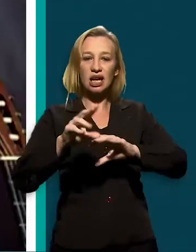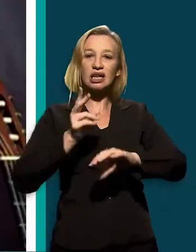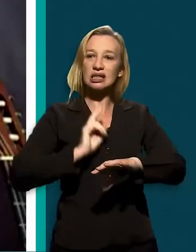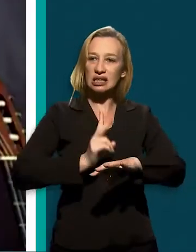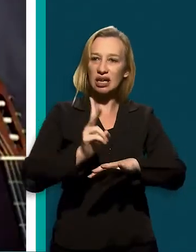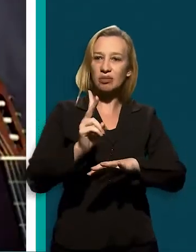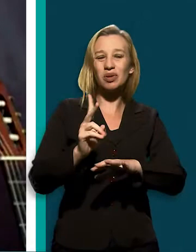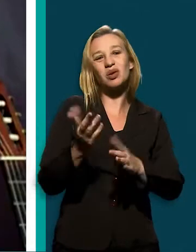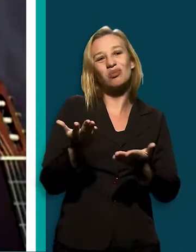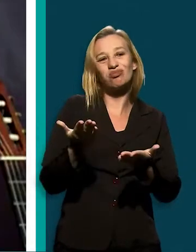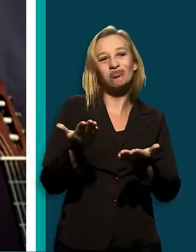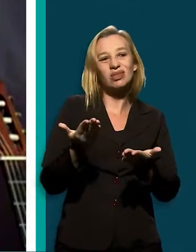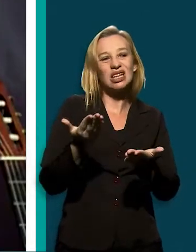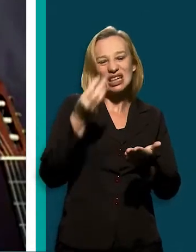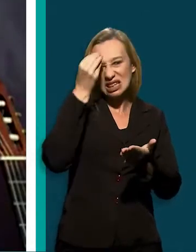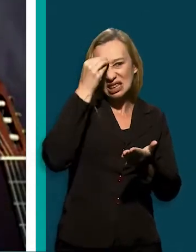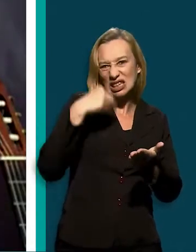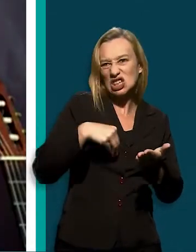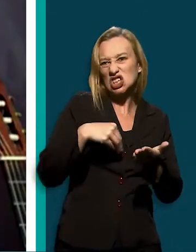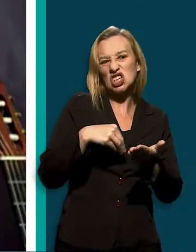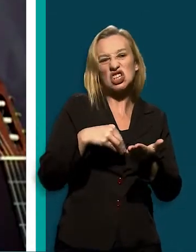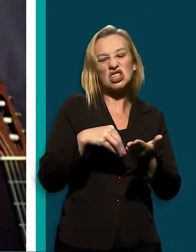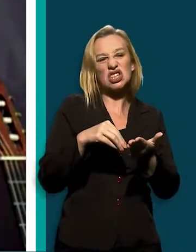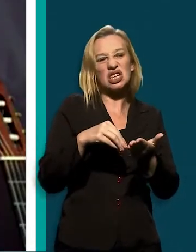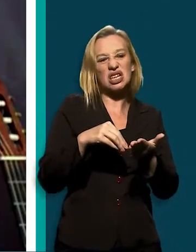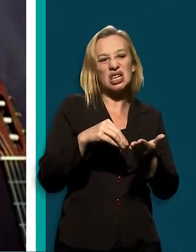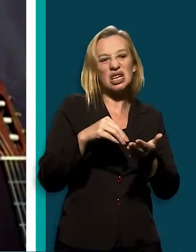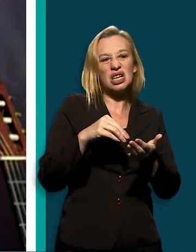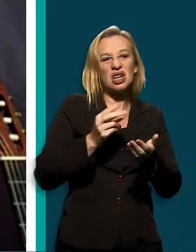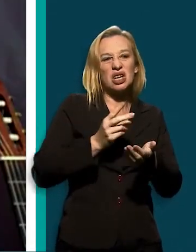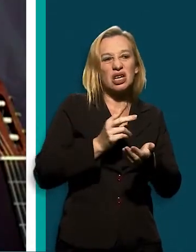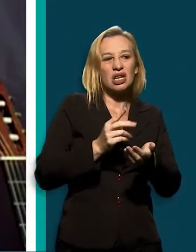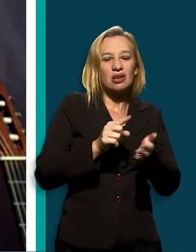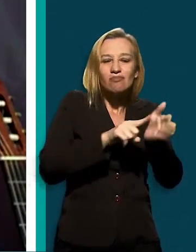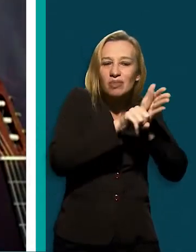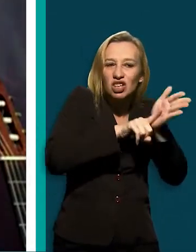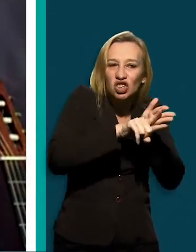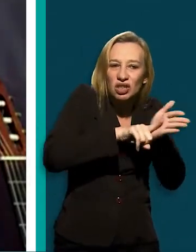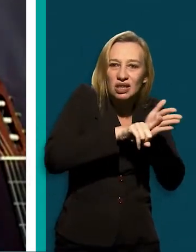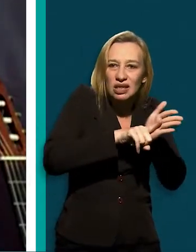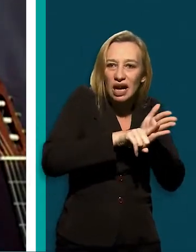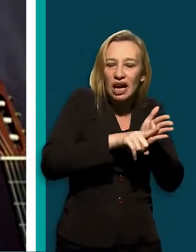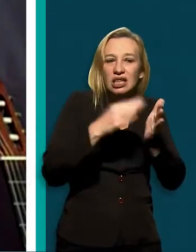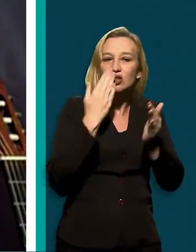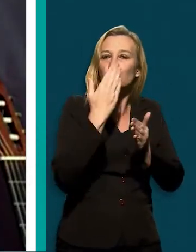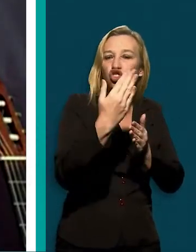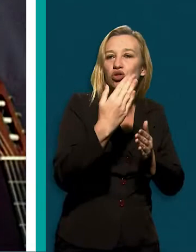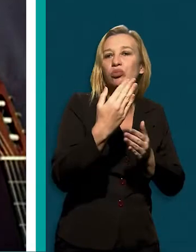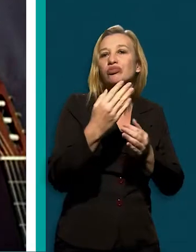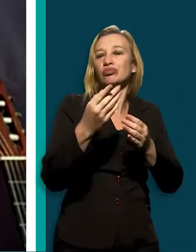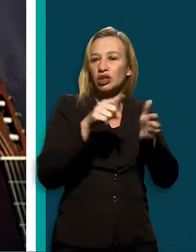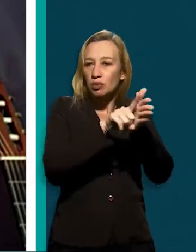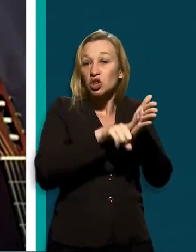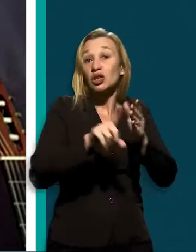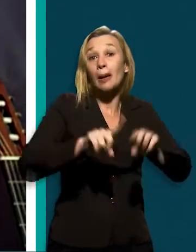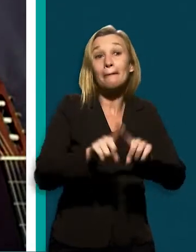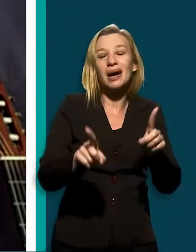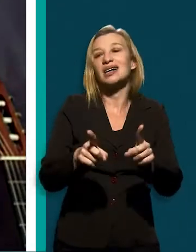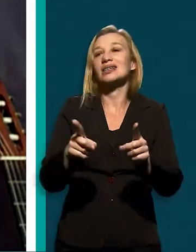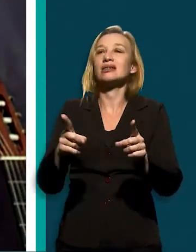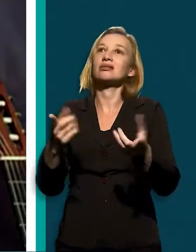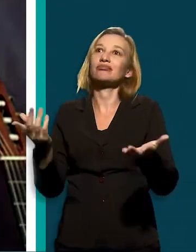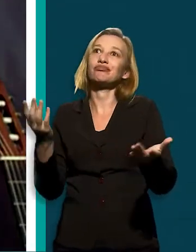ia adiando esse tipo de pesquisa, esse tipo de compreensão, né? E o tempo ia passando, passando, e de